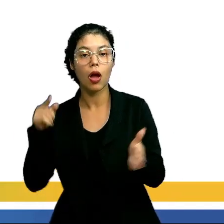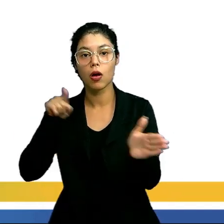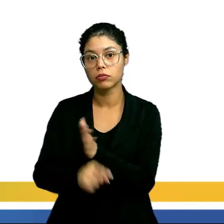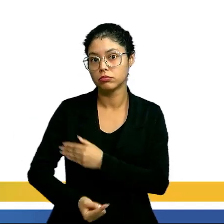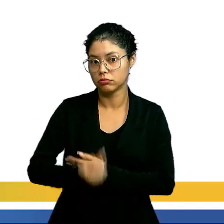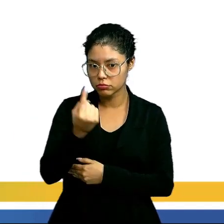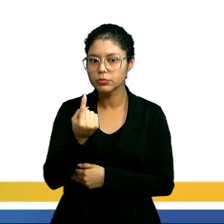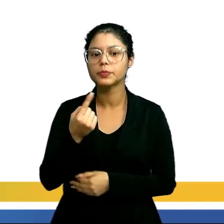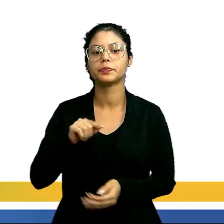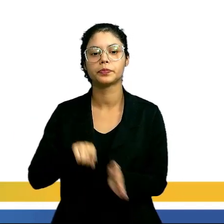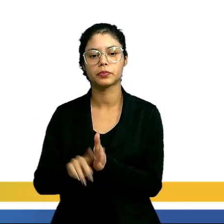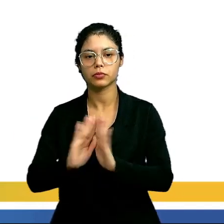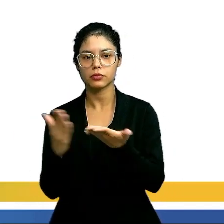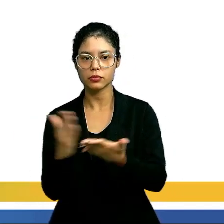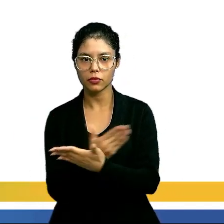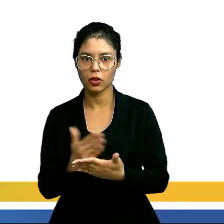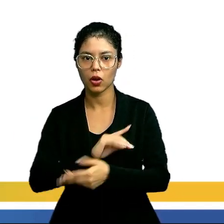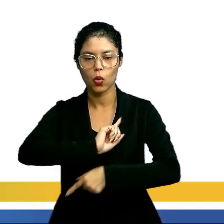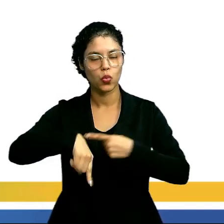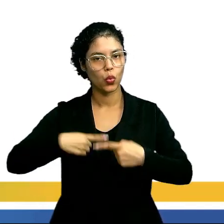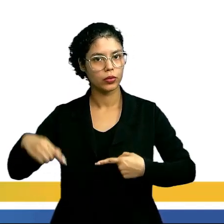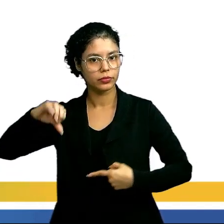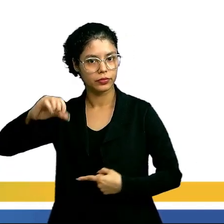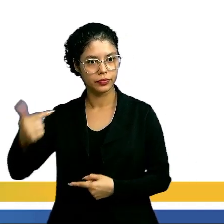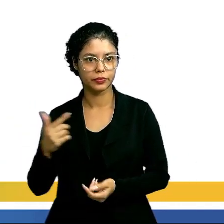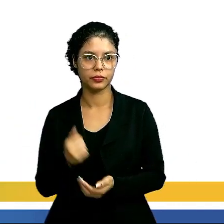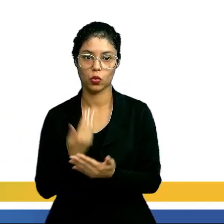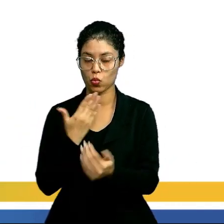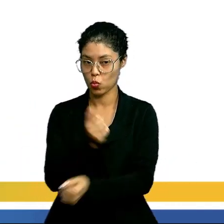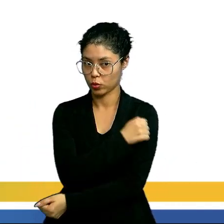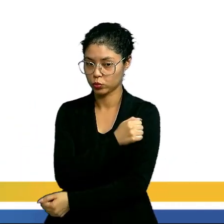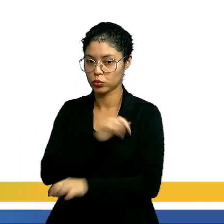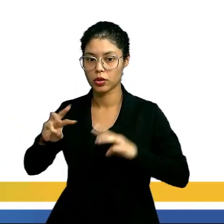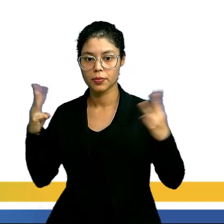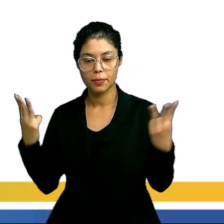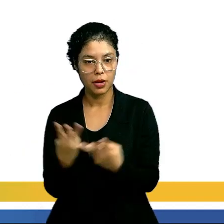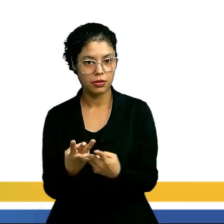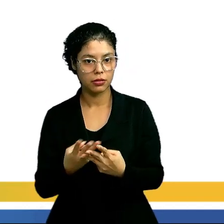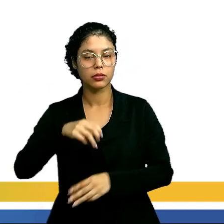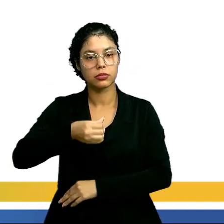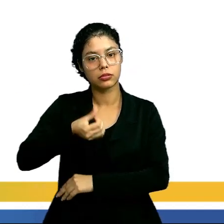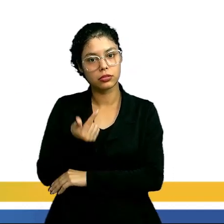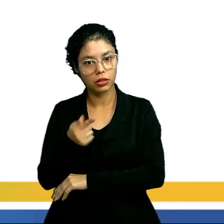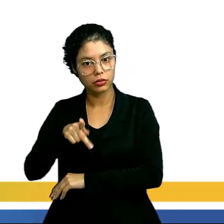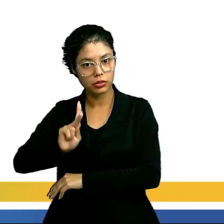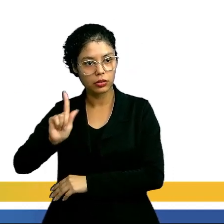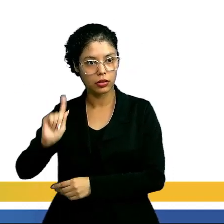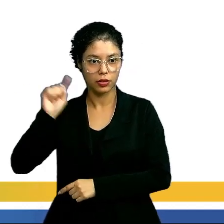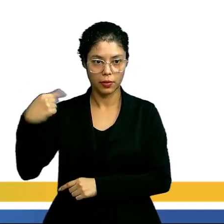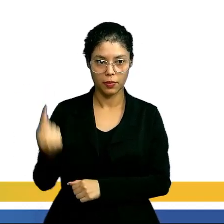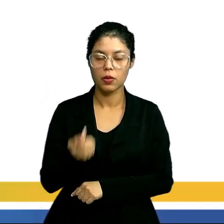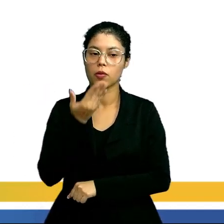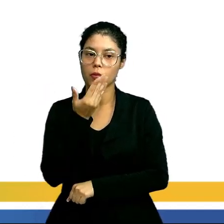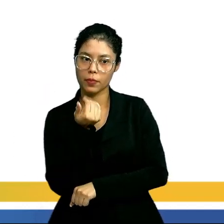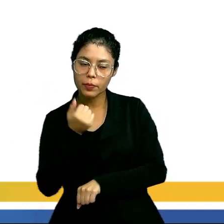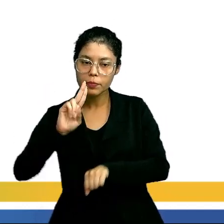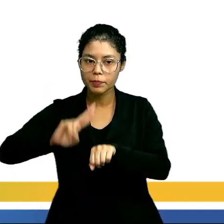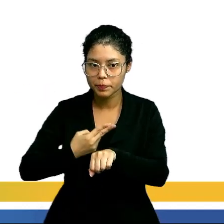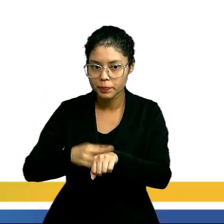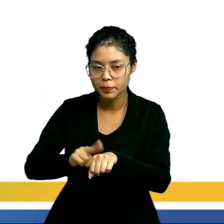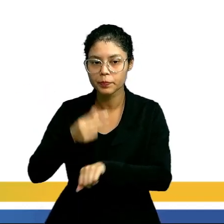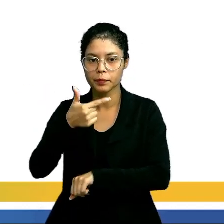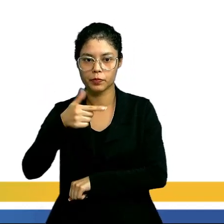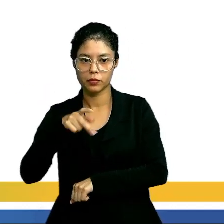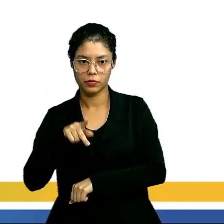questão 1 do nosso livro, temos que um estudante de massa de 67 kg, após se deliciar com uma barra de chocolate